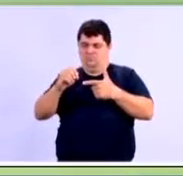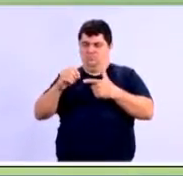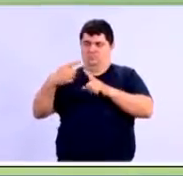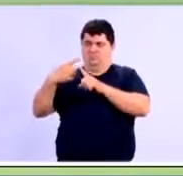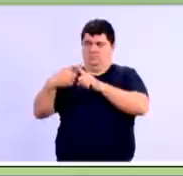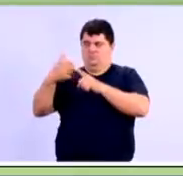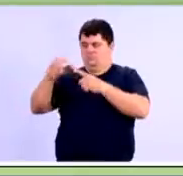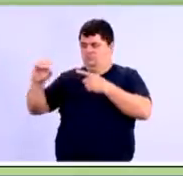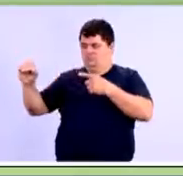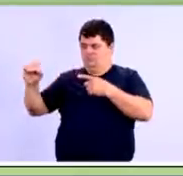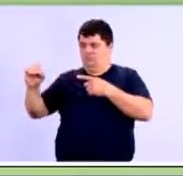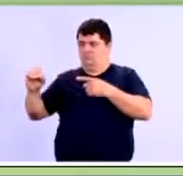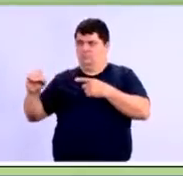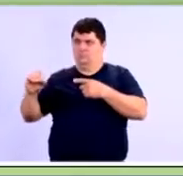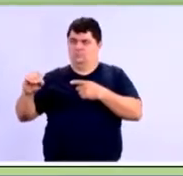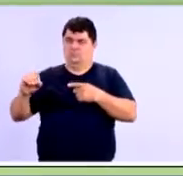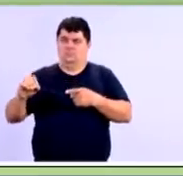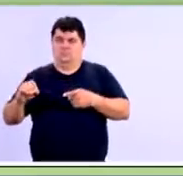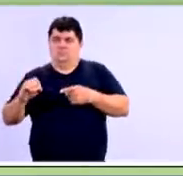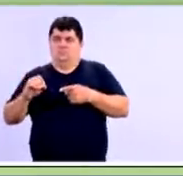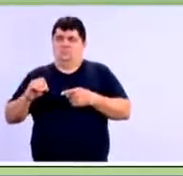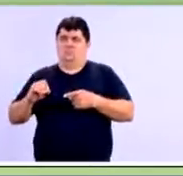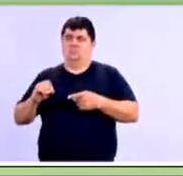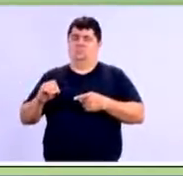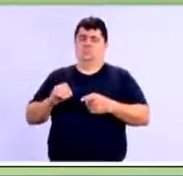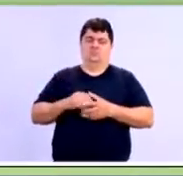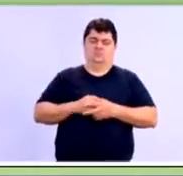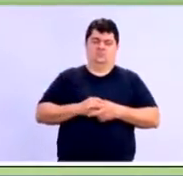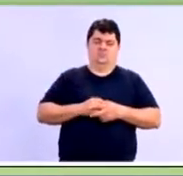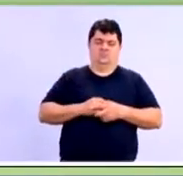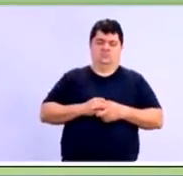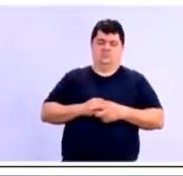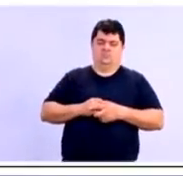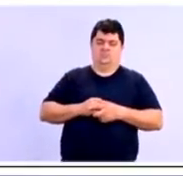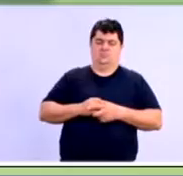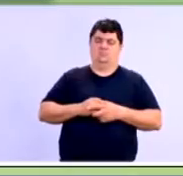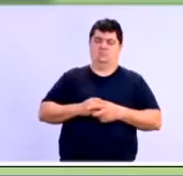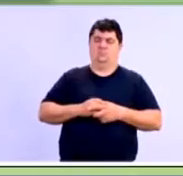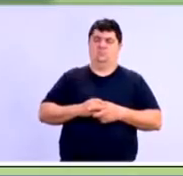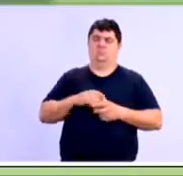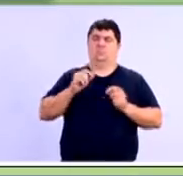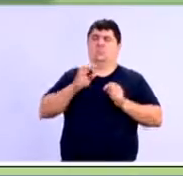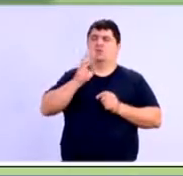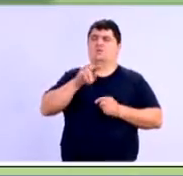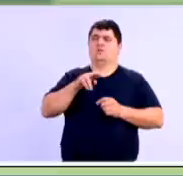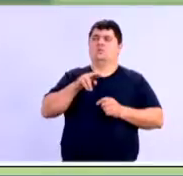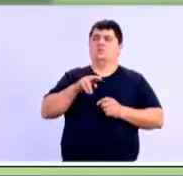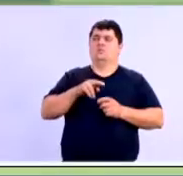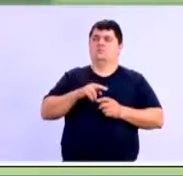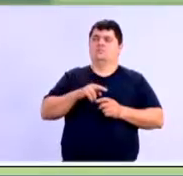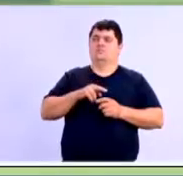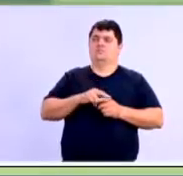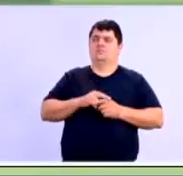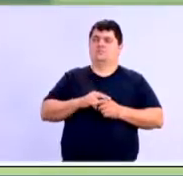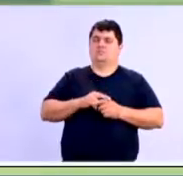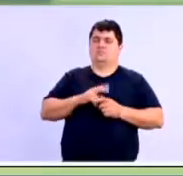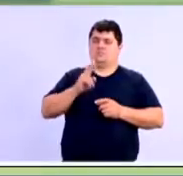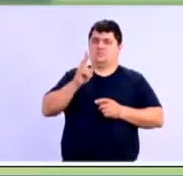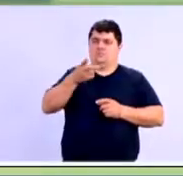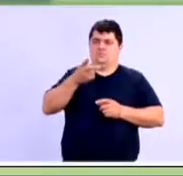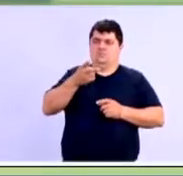140.250. Multiplico por quanto? Multiplico por 100. Então, o que dá isso aqui? Dividir 2.000